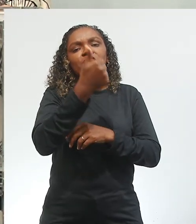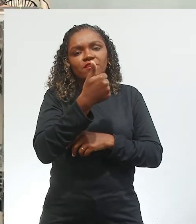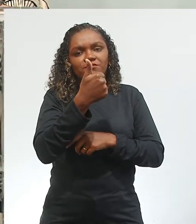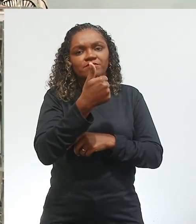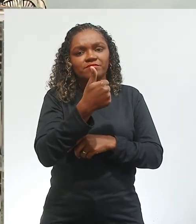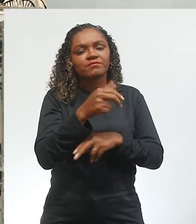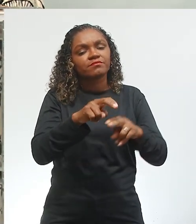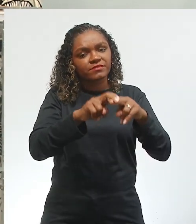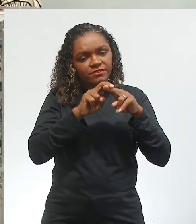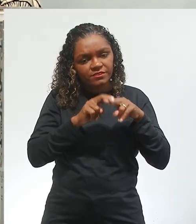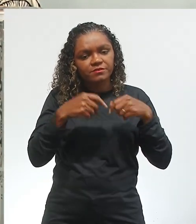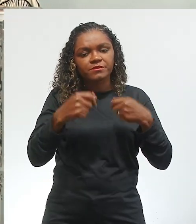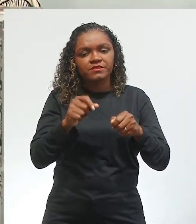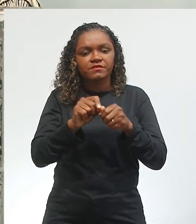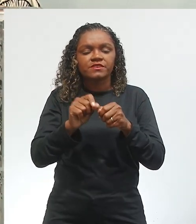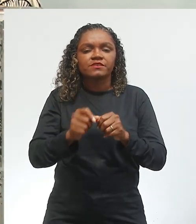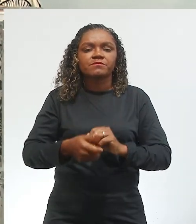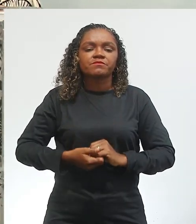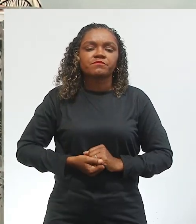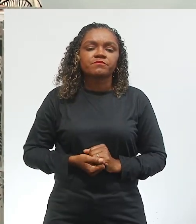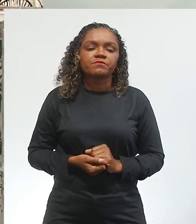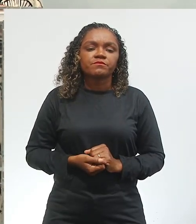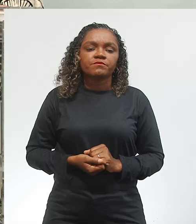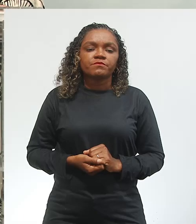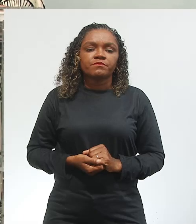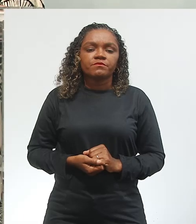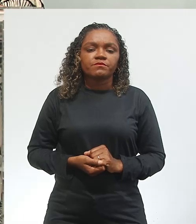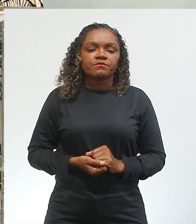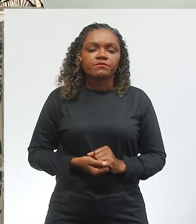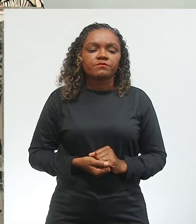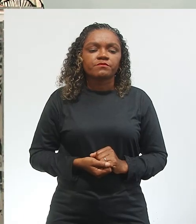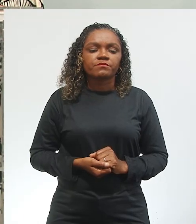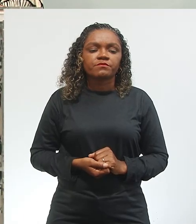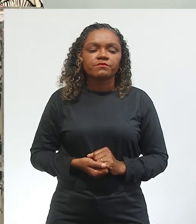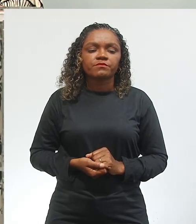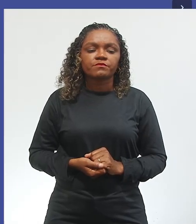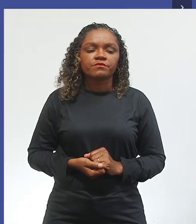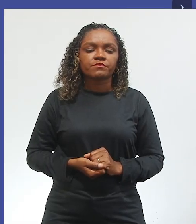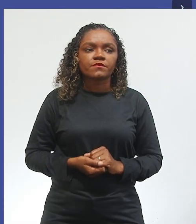muito importante essa questão do mapeamento através da análise SWOT.